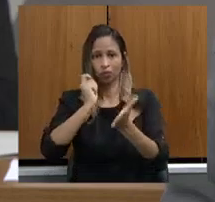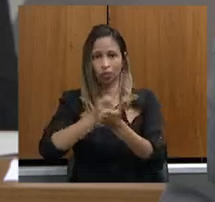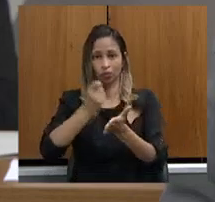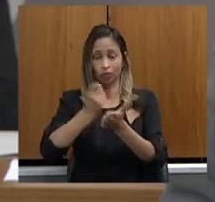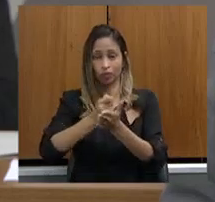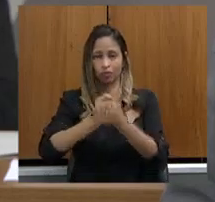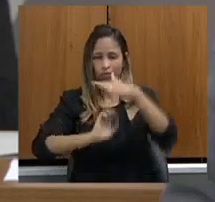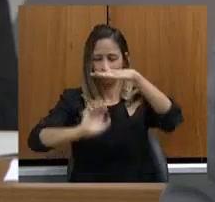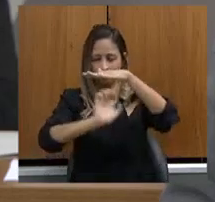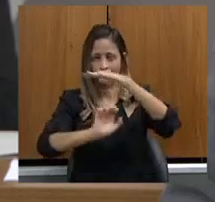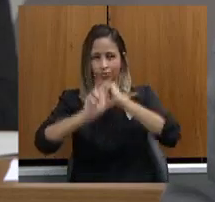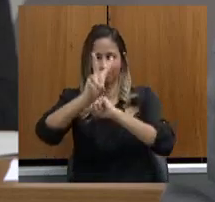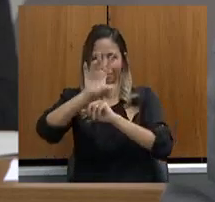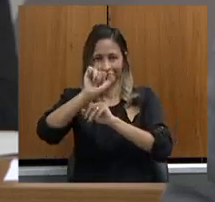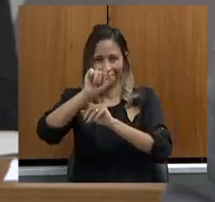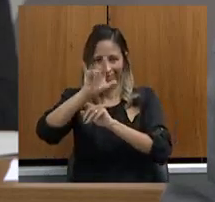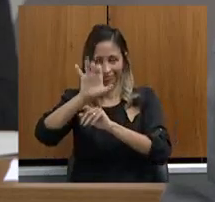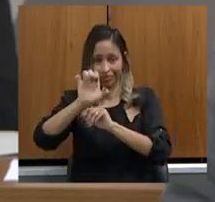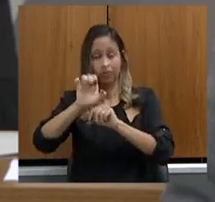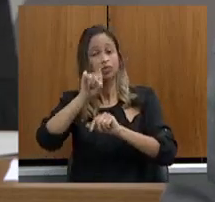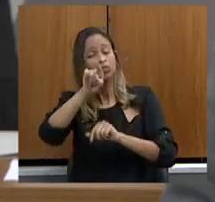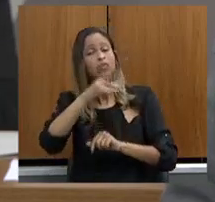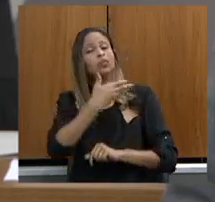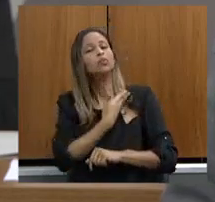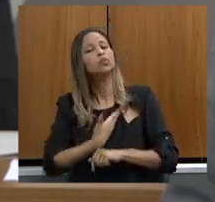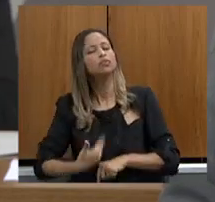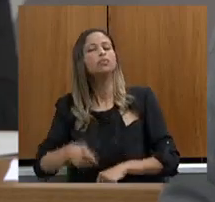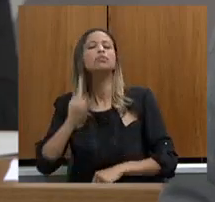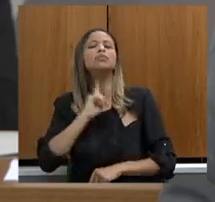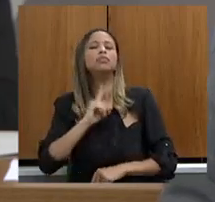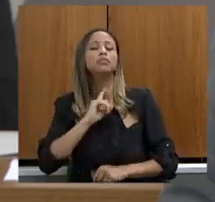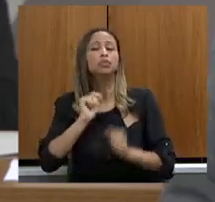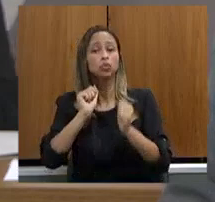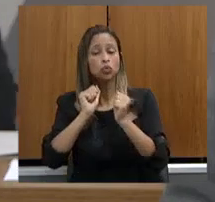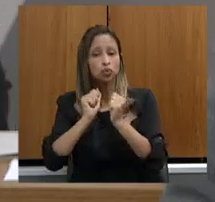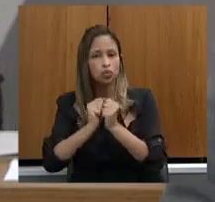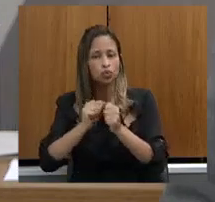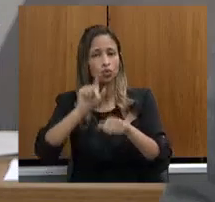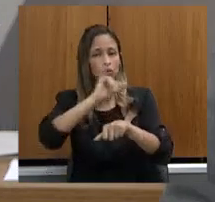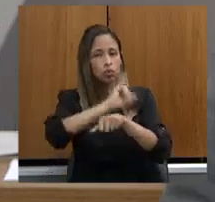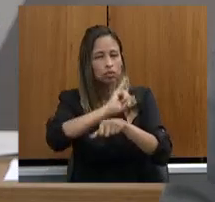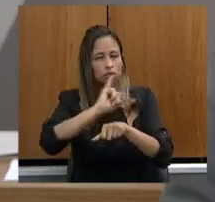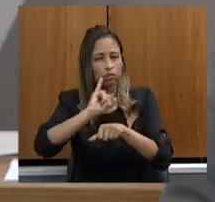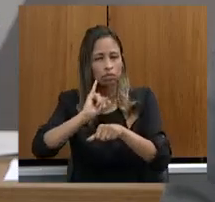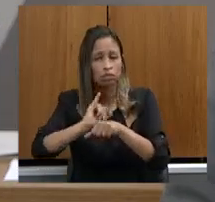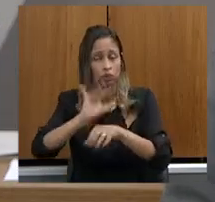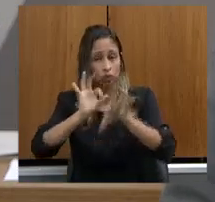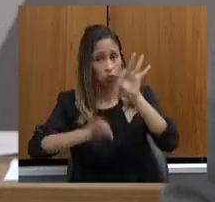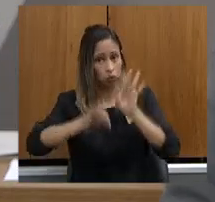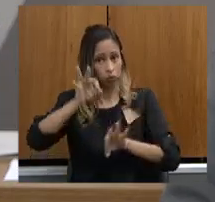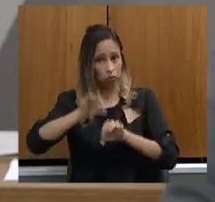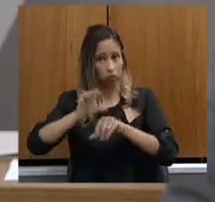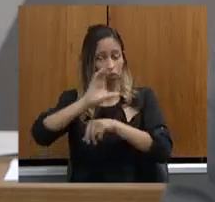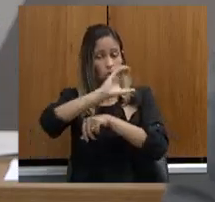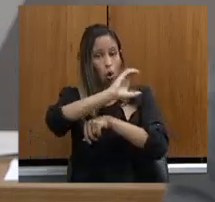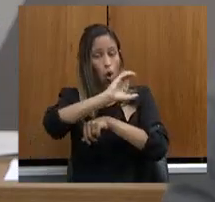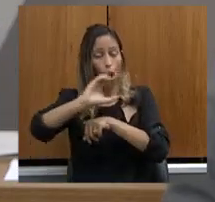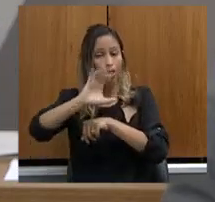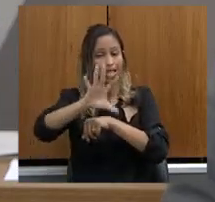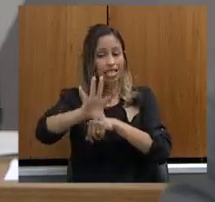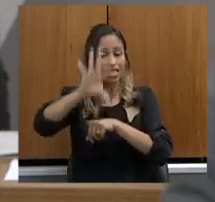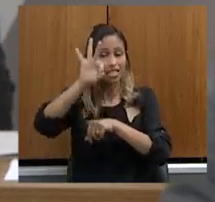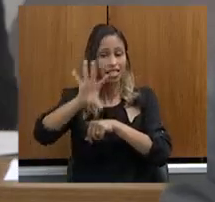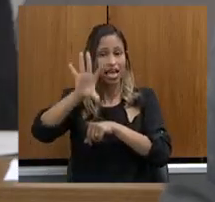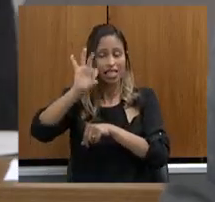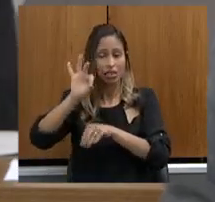vale e no qual o governo de Minas ele junto com as instituições de justiça ele coordena a seleção de